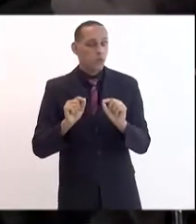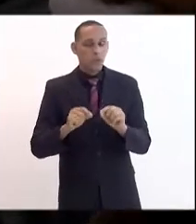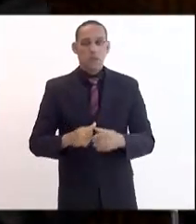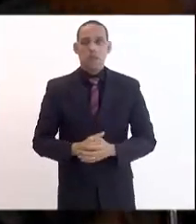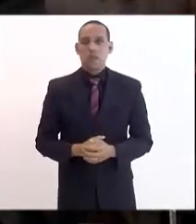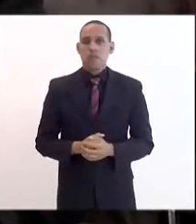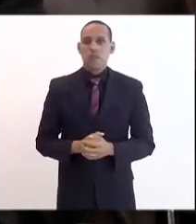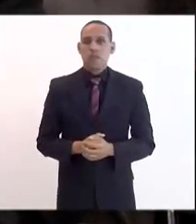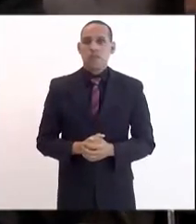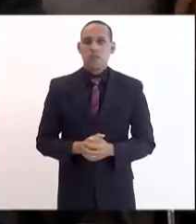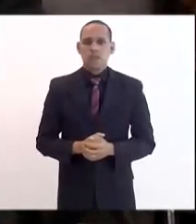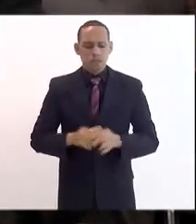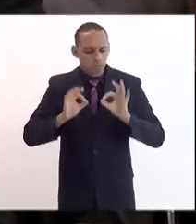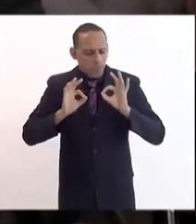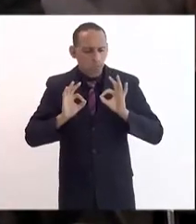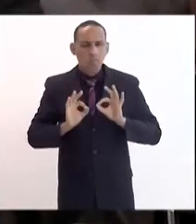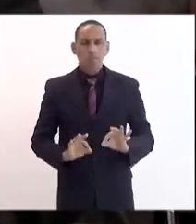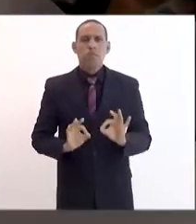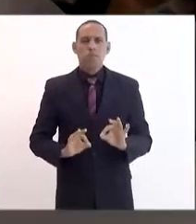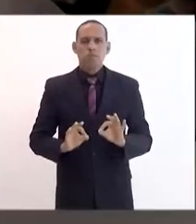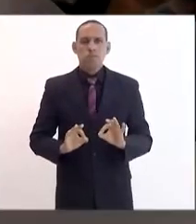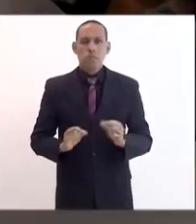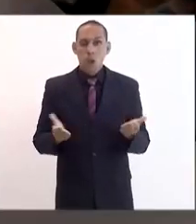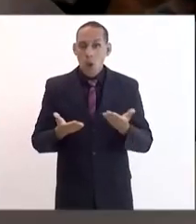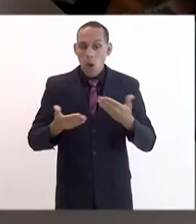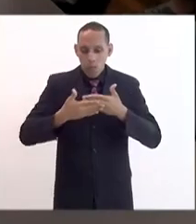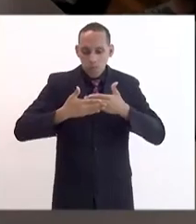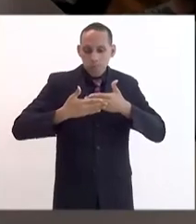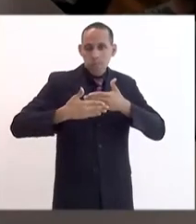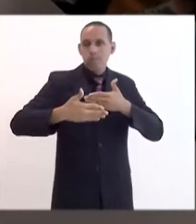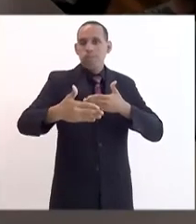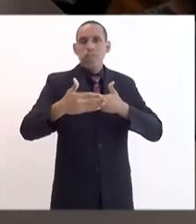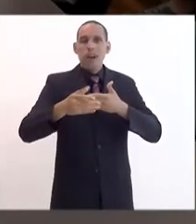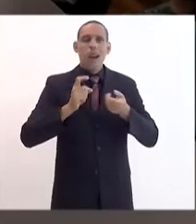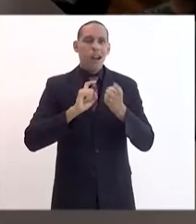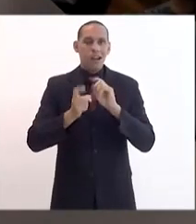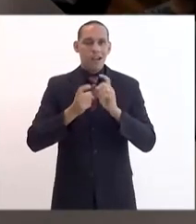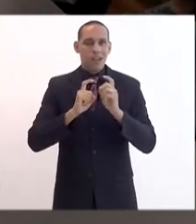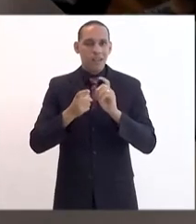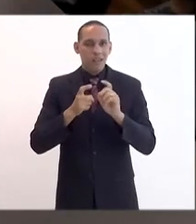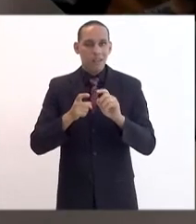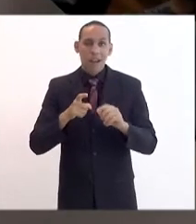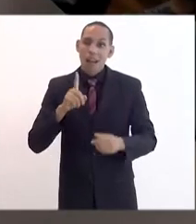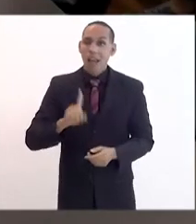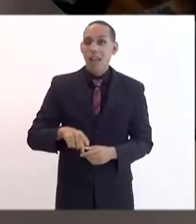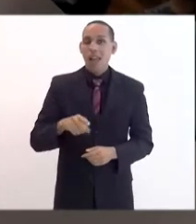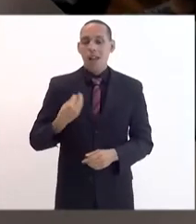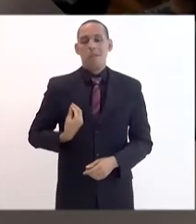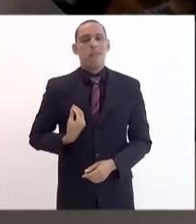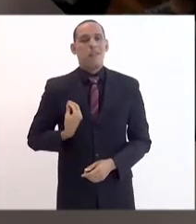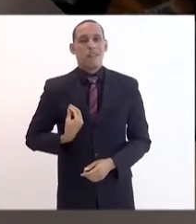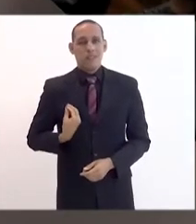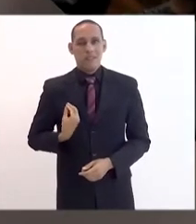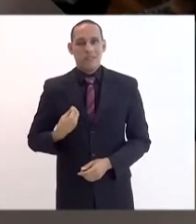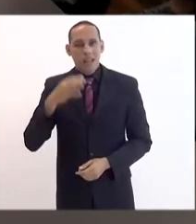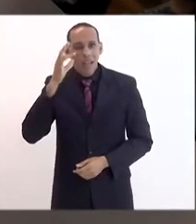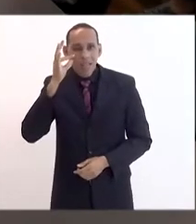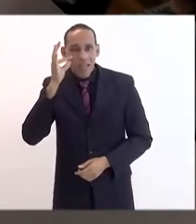nós afirmamos categoricamente que, doravante, a partir de hoje, essas reuniões seriam presenciais.